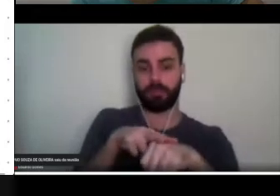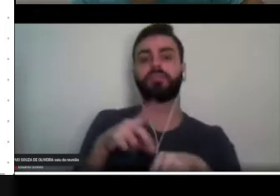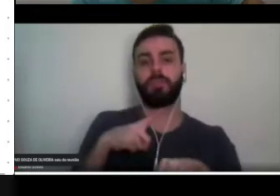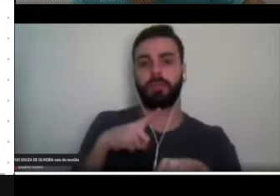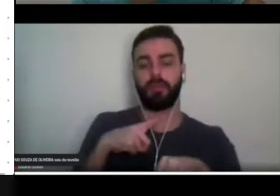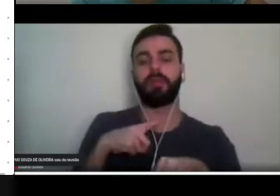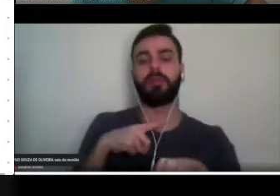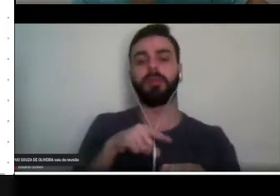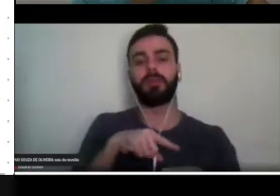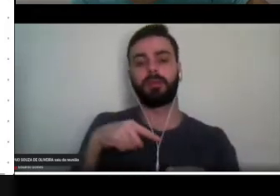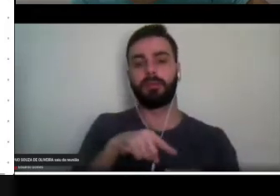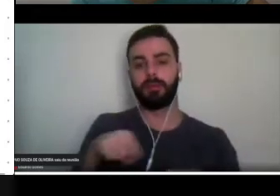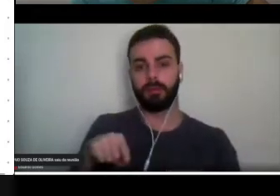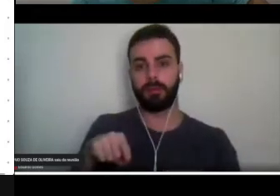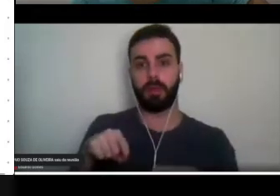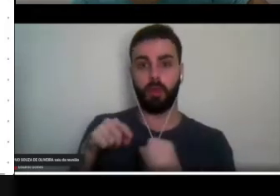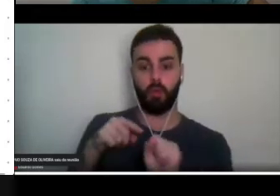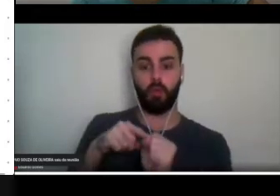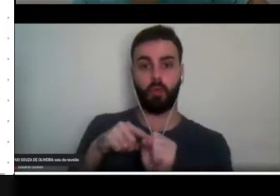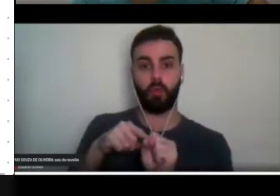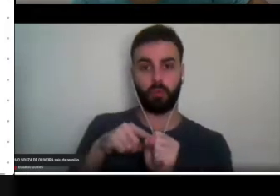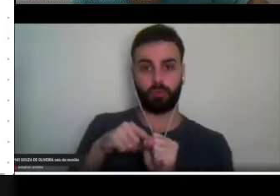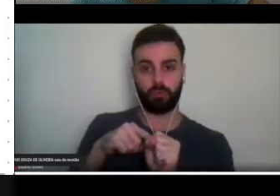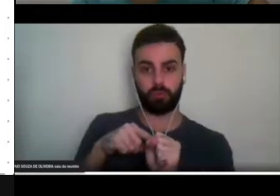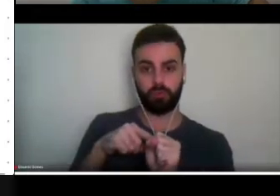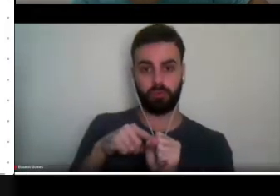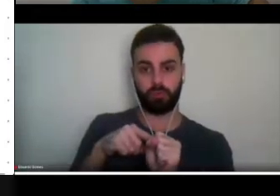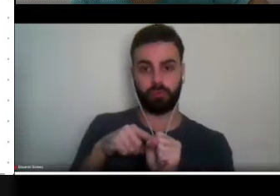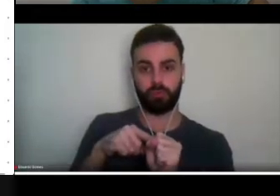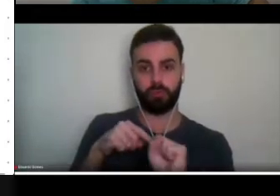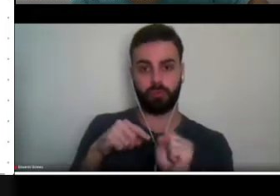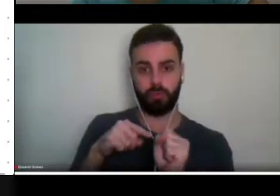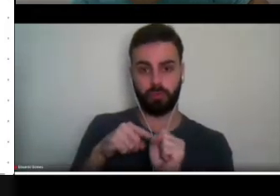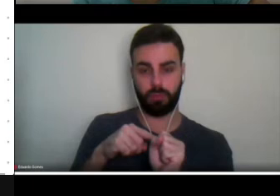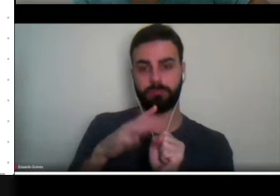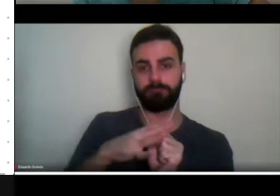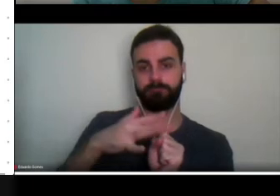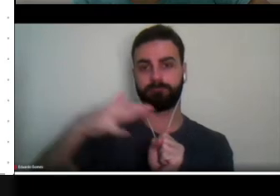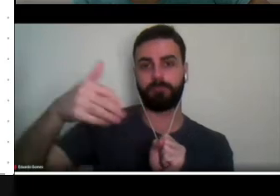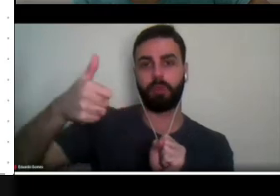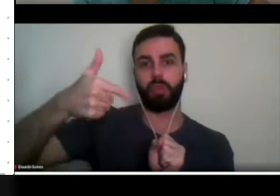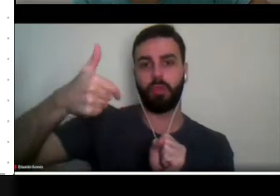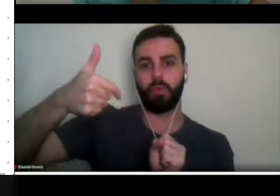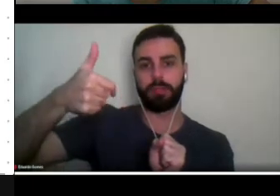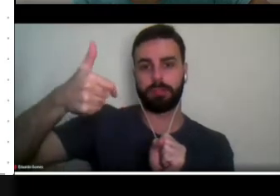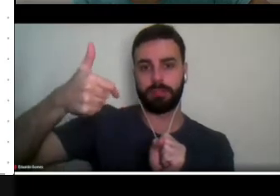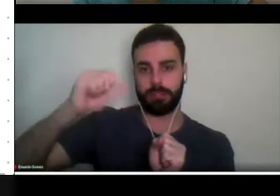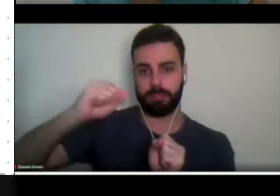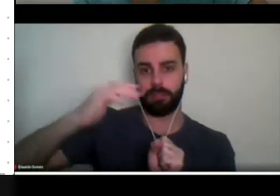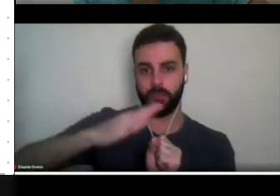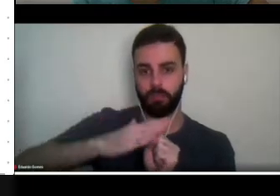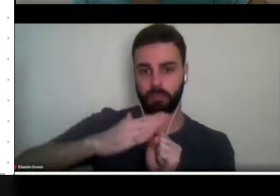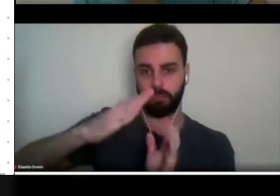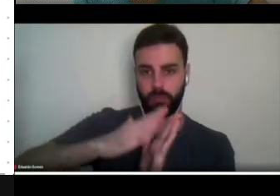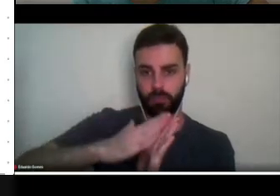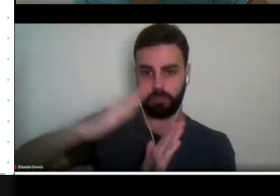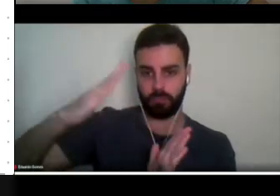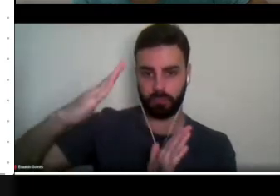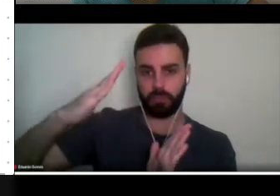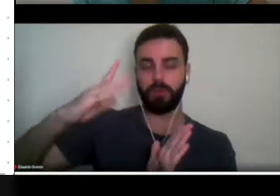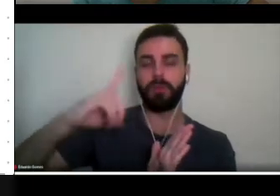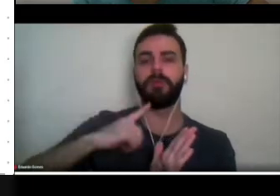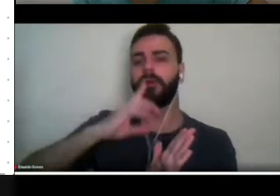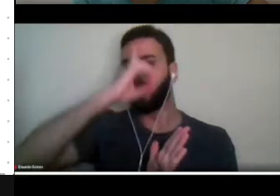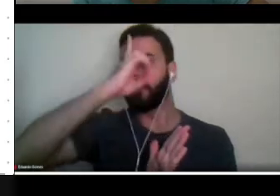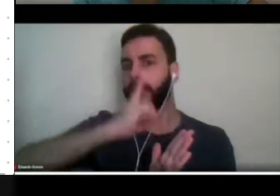a 12 segundos, eu tenho uma velocidade que diminui em módulo até chegar em zero, depois ela aumenta